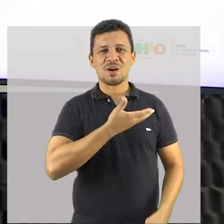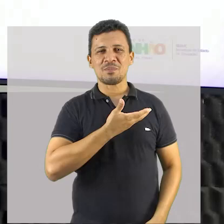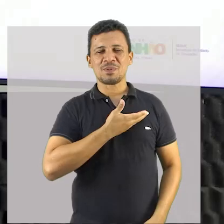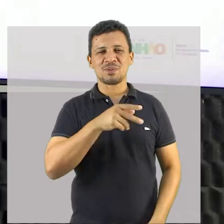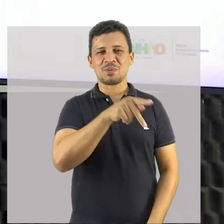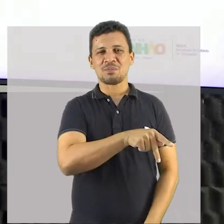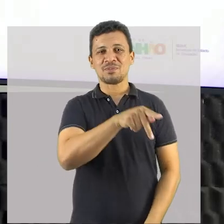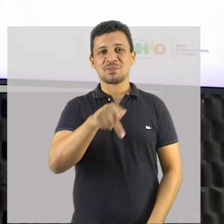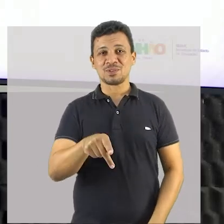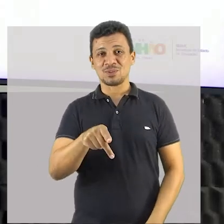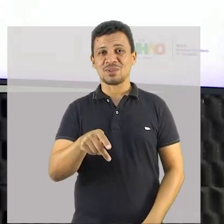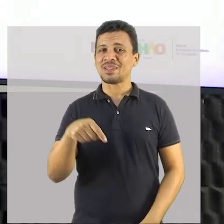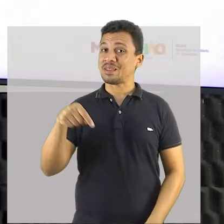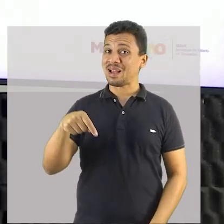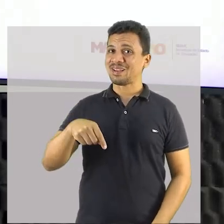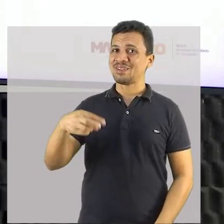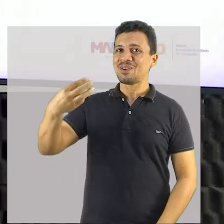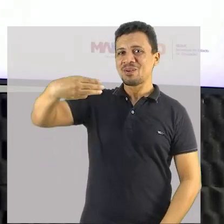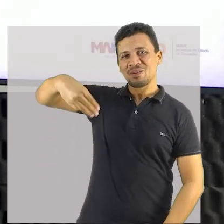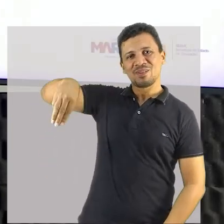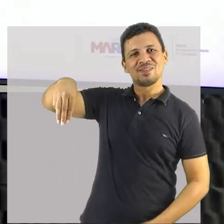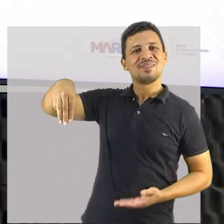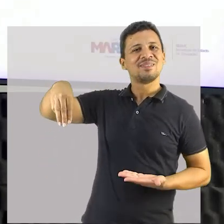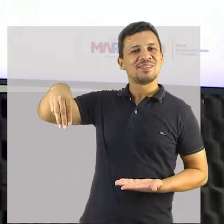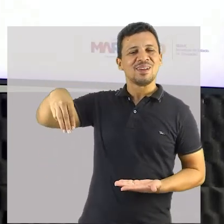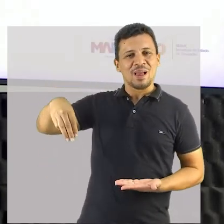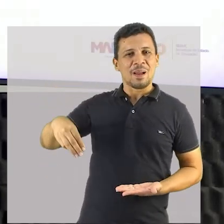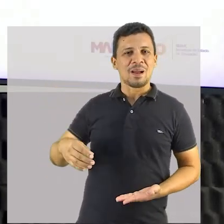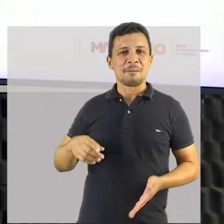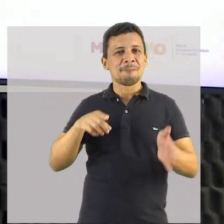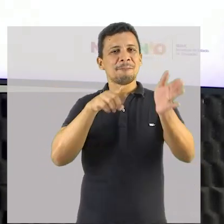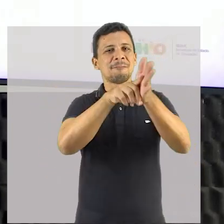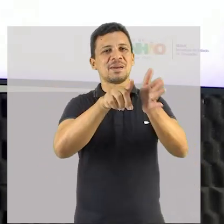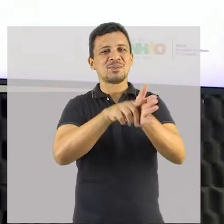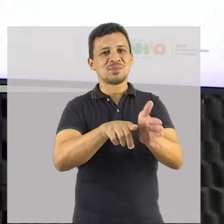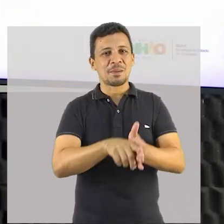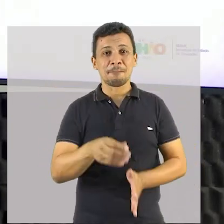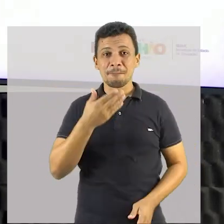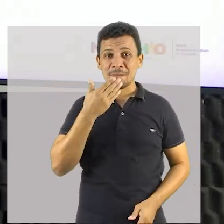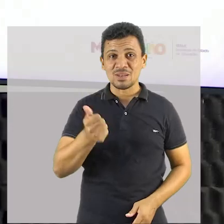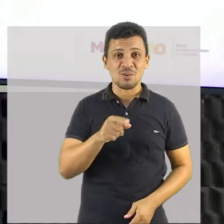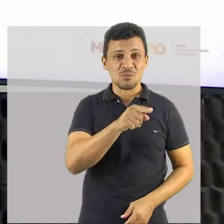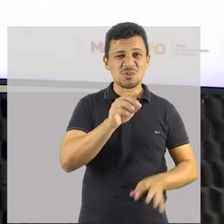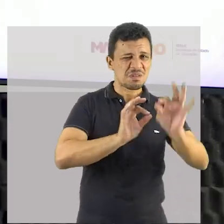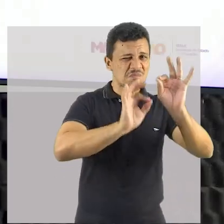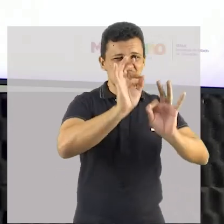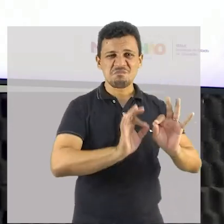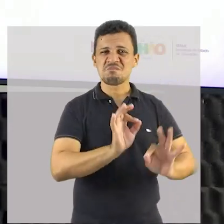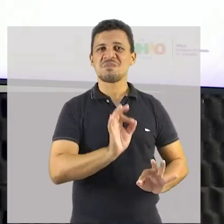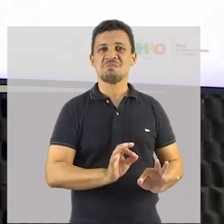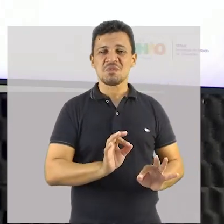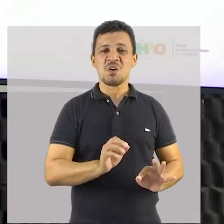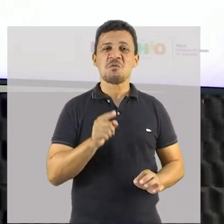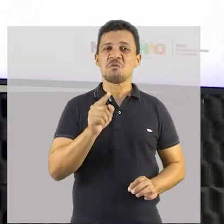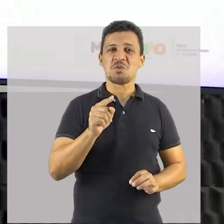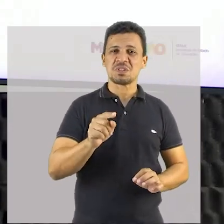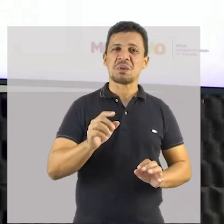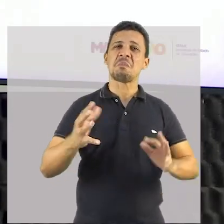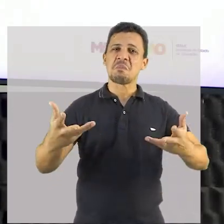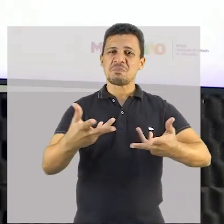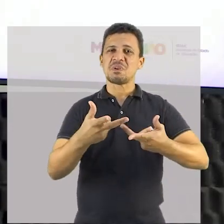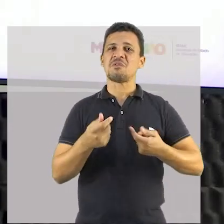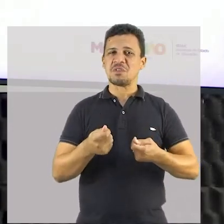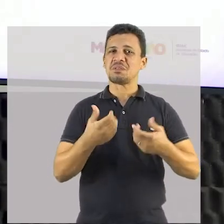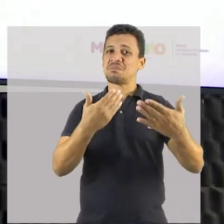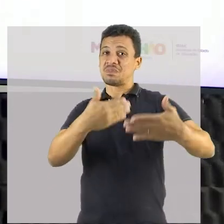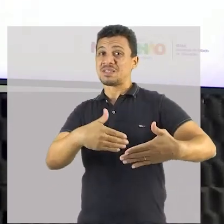do nosso estado do Maranhão, a gente está trazendo aqui as melhores questões para você se preparar de uma vez por todas e mandar muito bem nessa prova